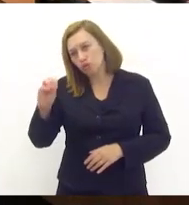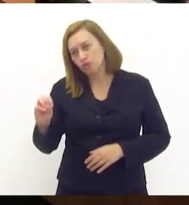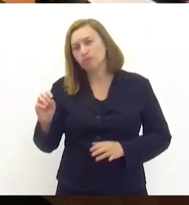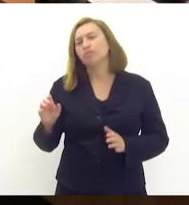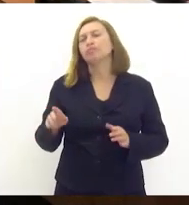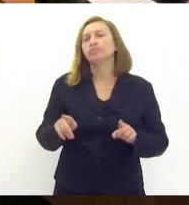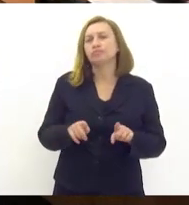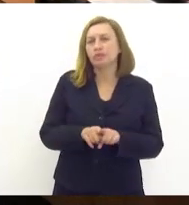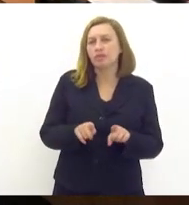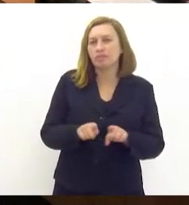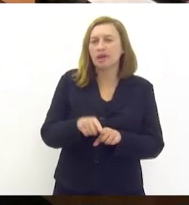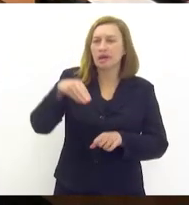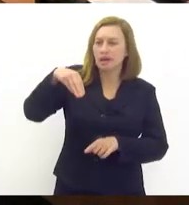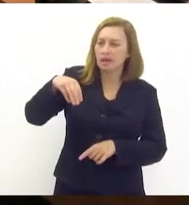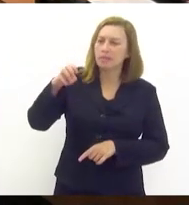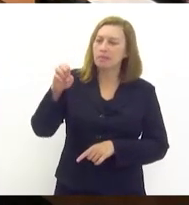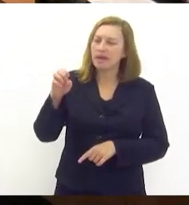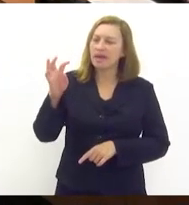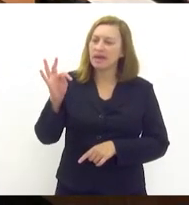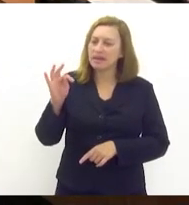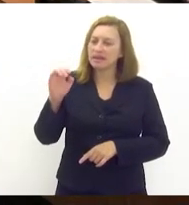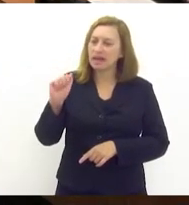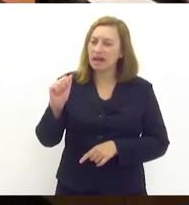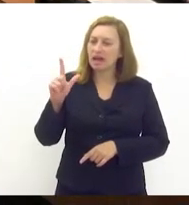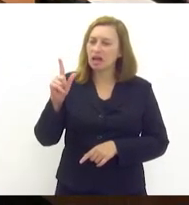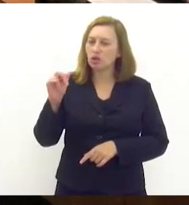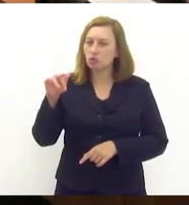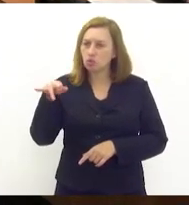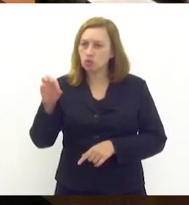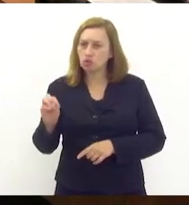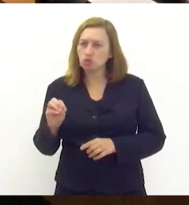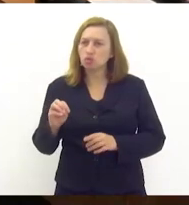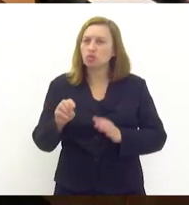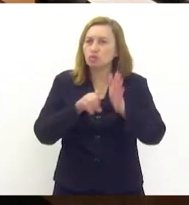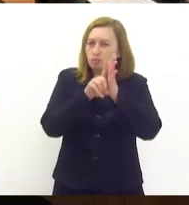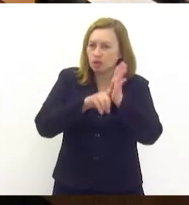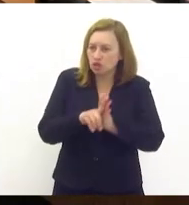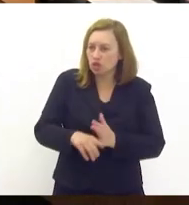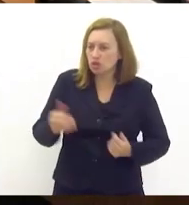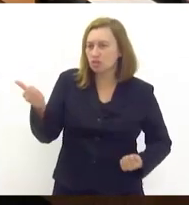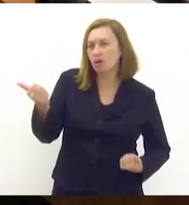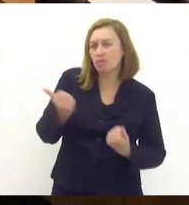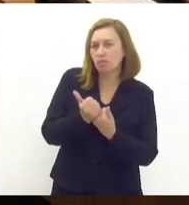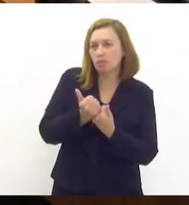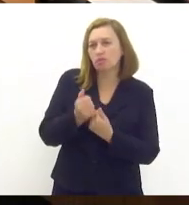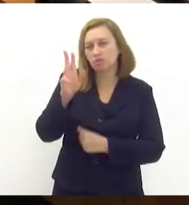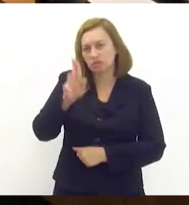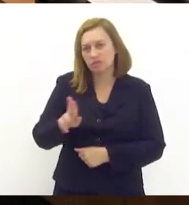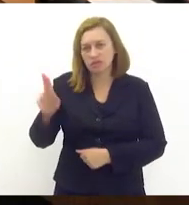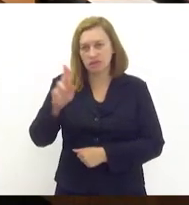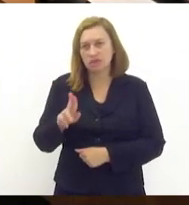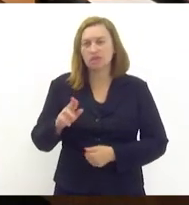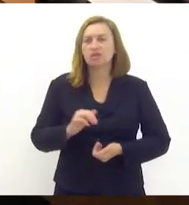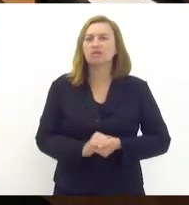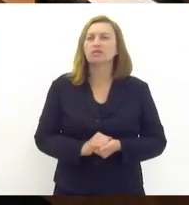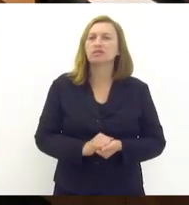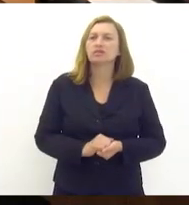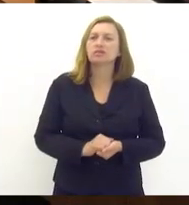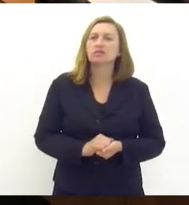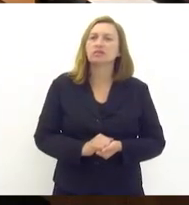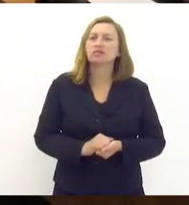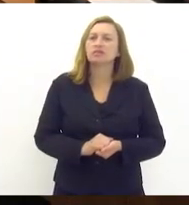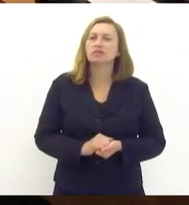apoio das universidades que demonstraram o mal que fazia saúde e quais eram as tecnologias alternativas que